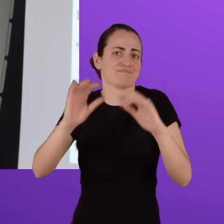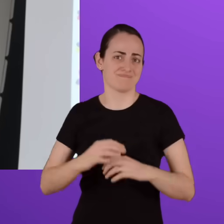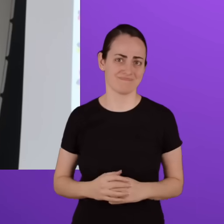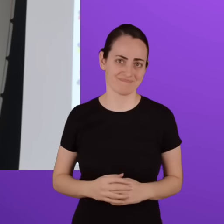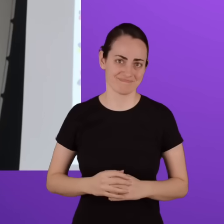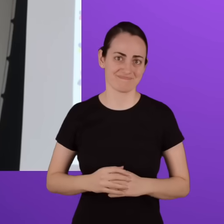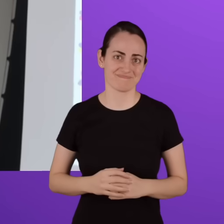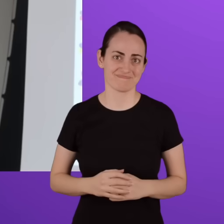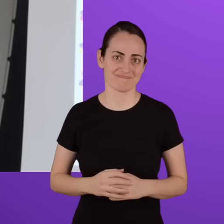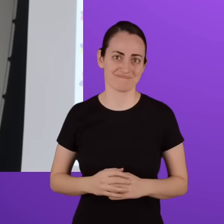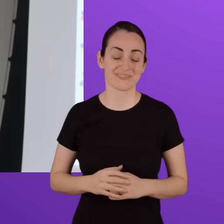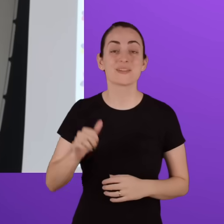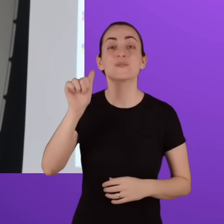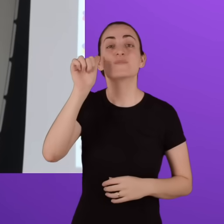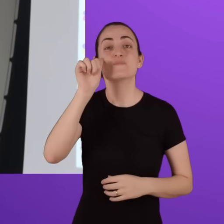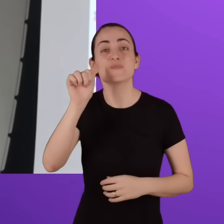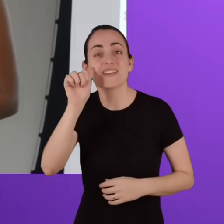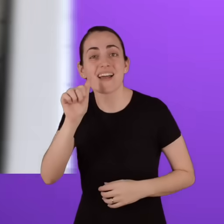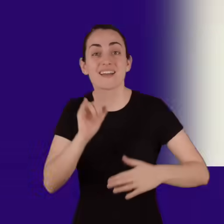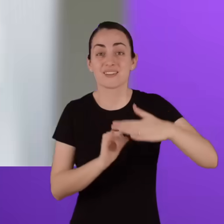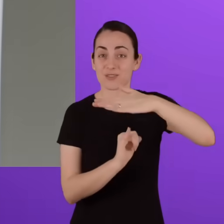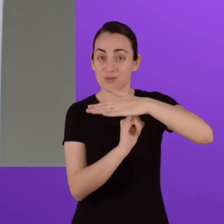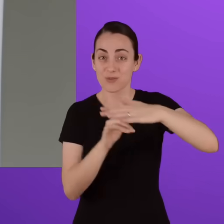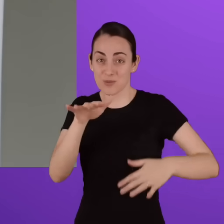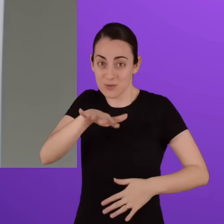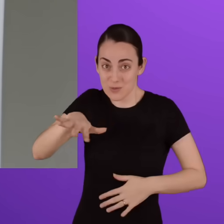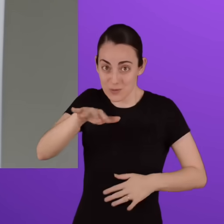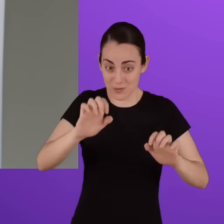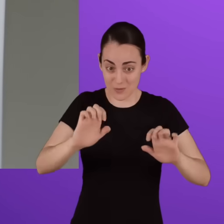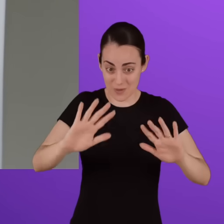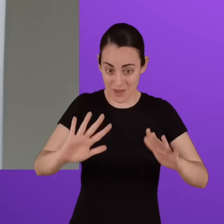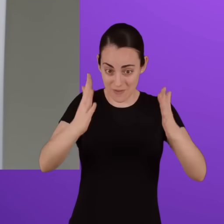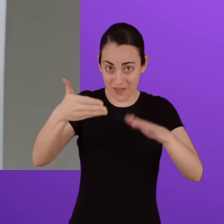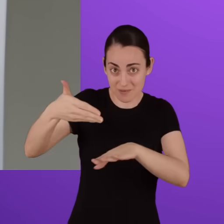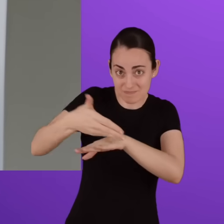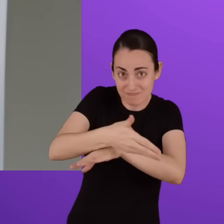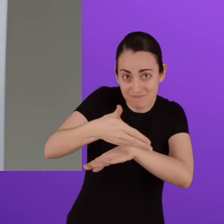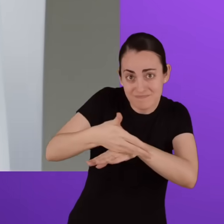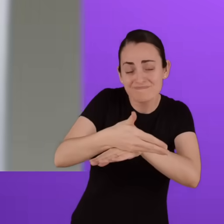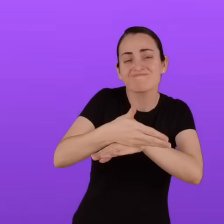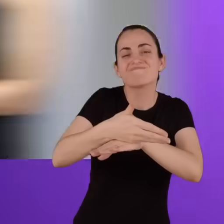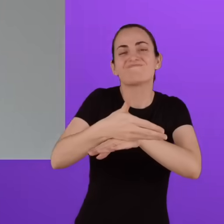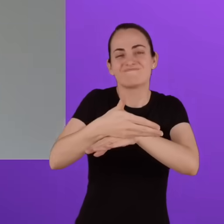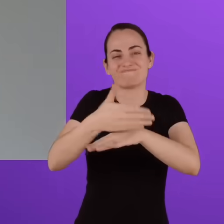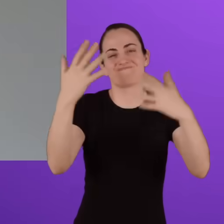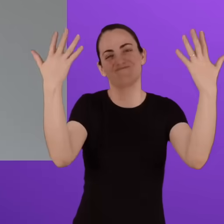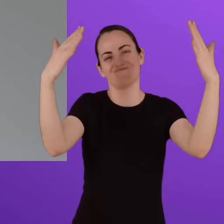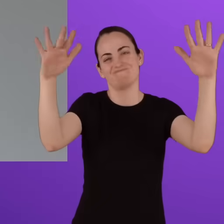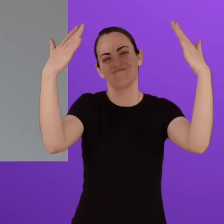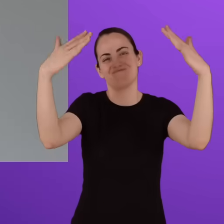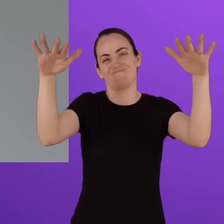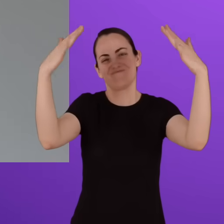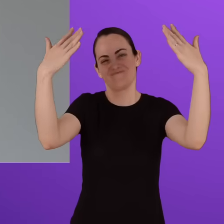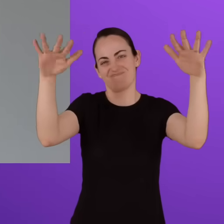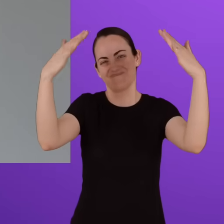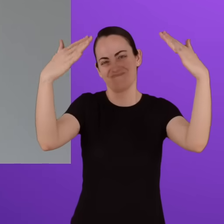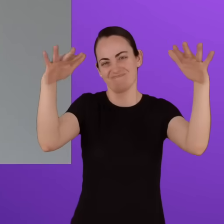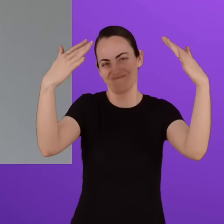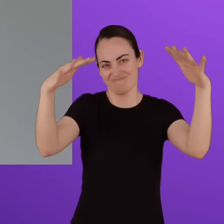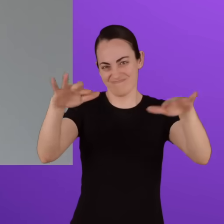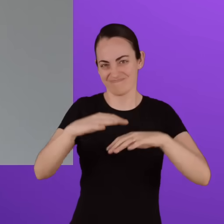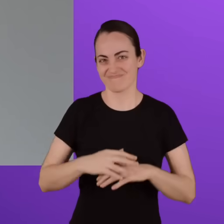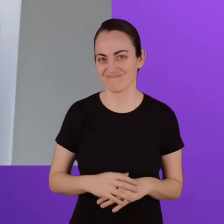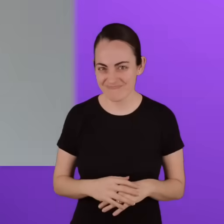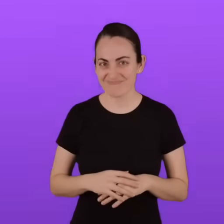Brasil. Celebramos todas as mulheres e instituições que participaram dessa primeira edição do Prêmio Mulheres e Ciência e